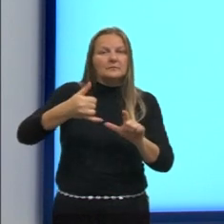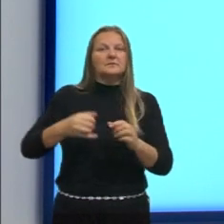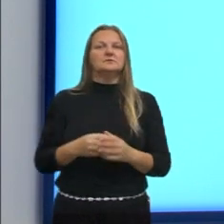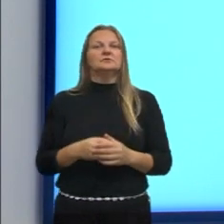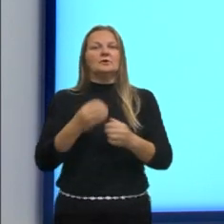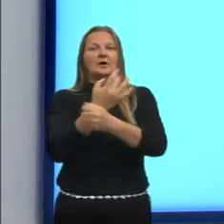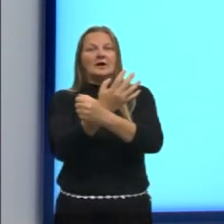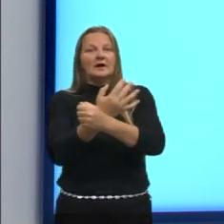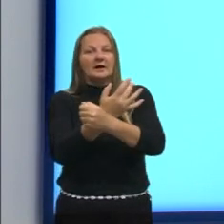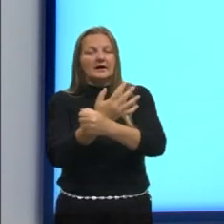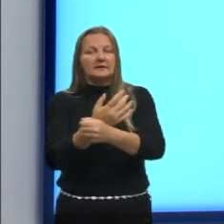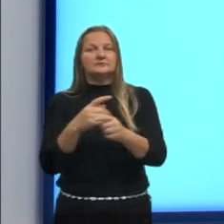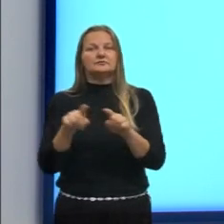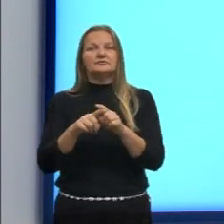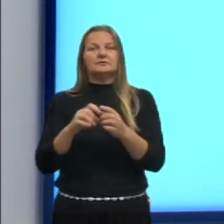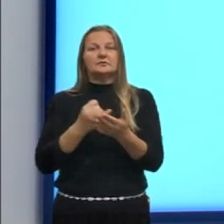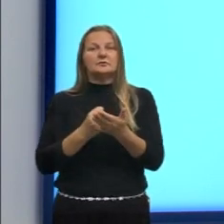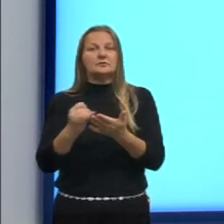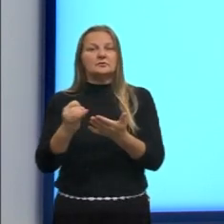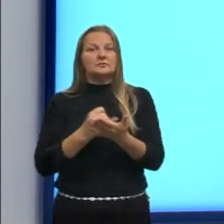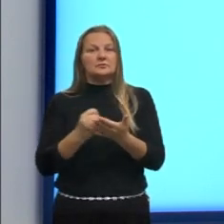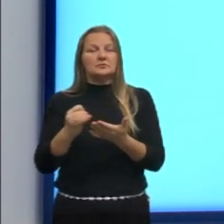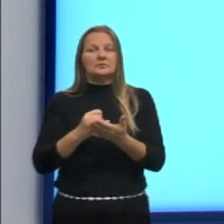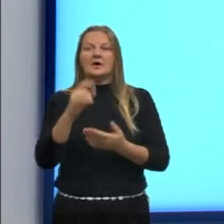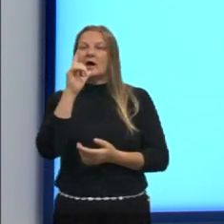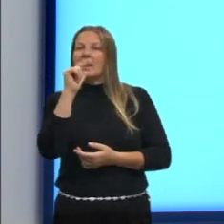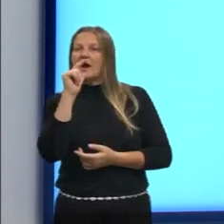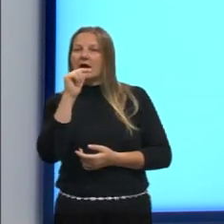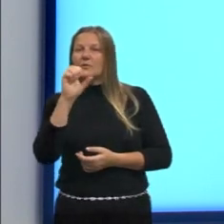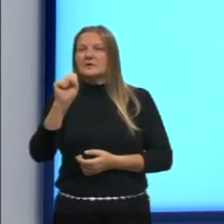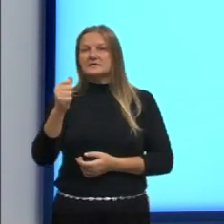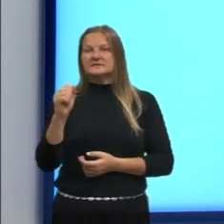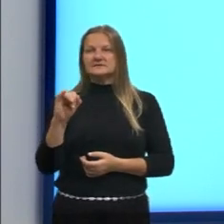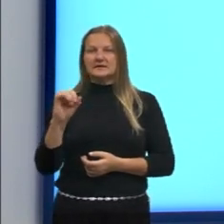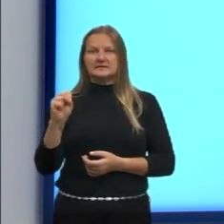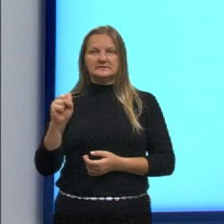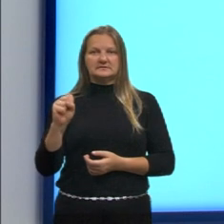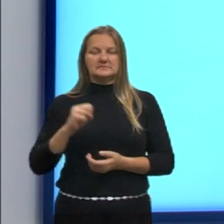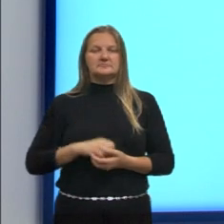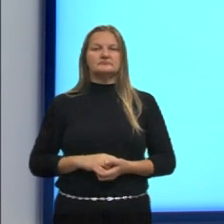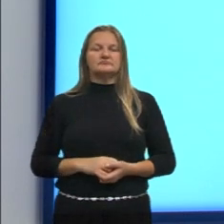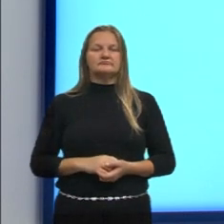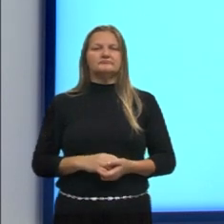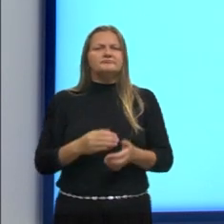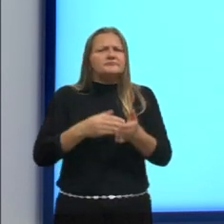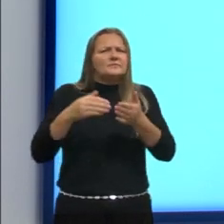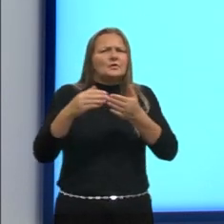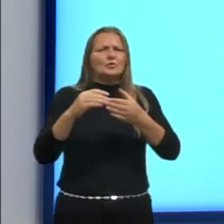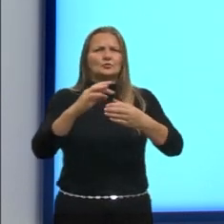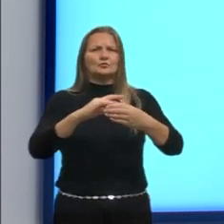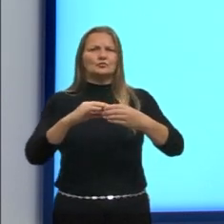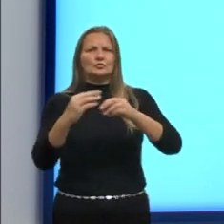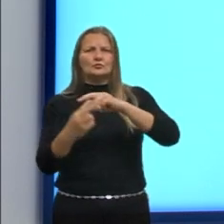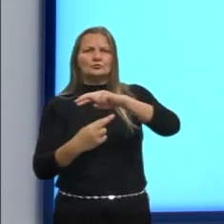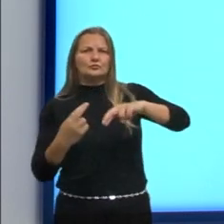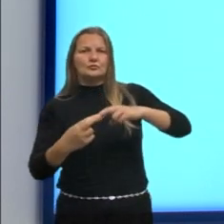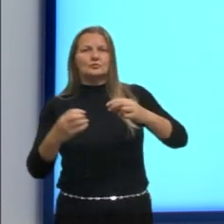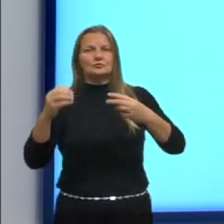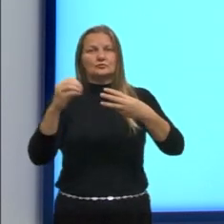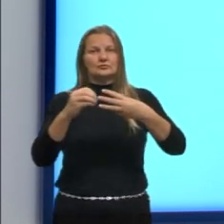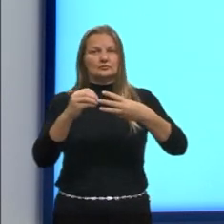e Usina orgânicos que é a água e os sais minerais então toda a composição química das células